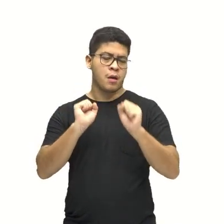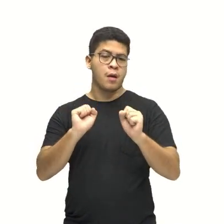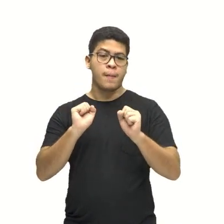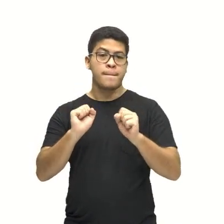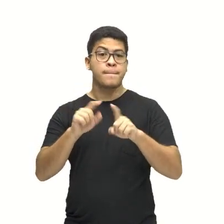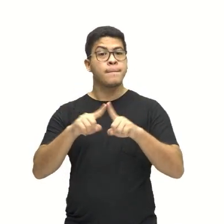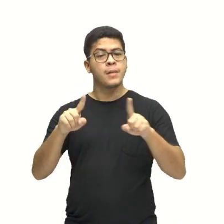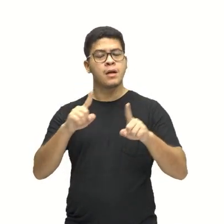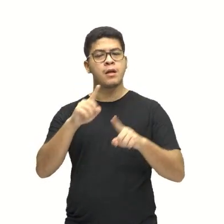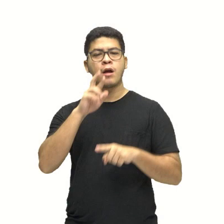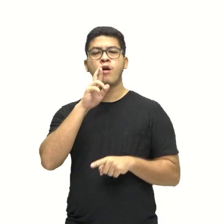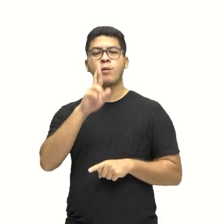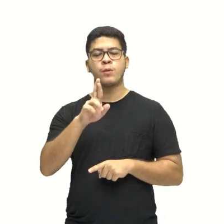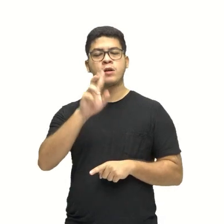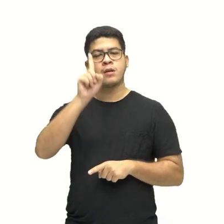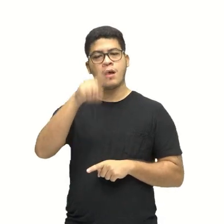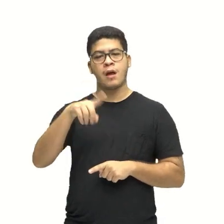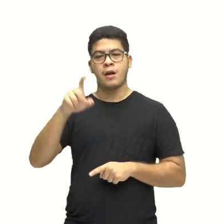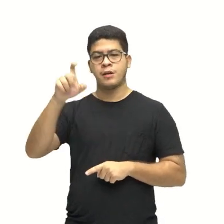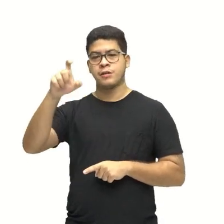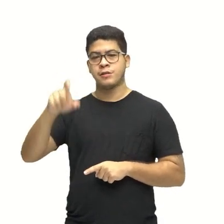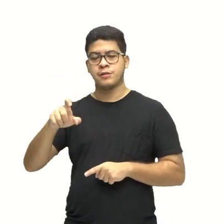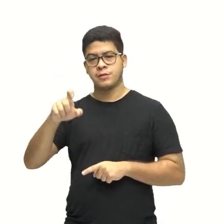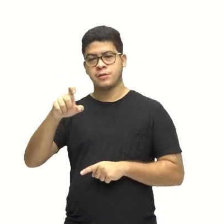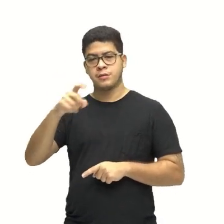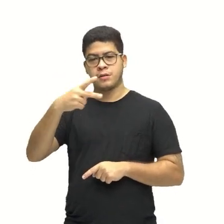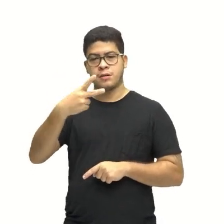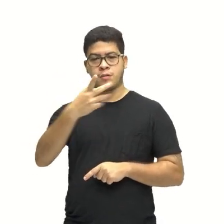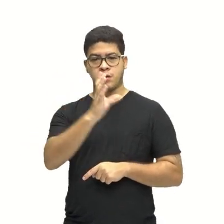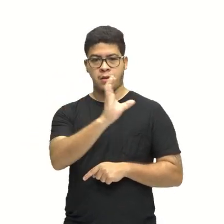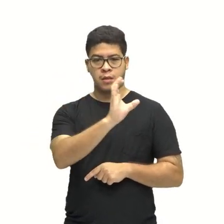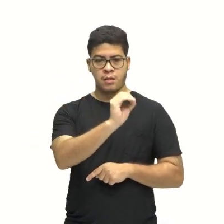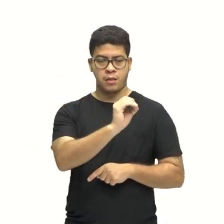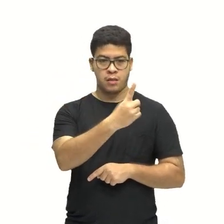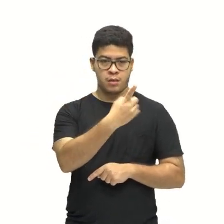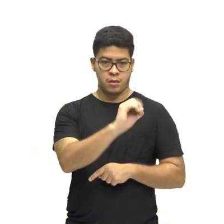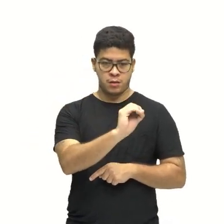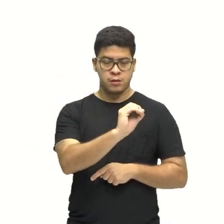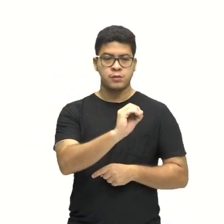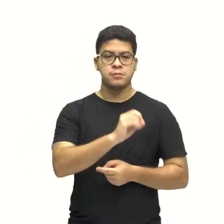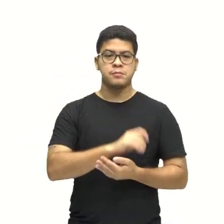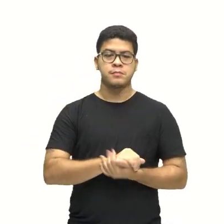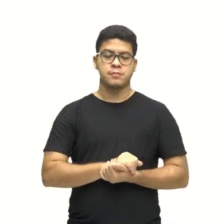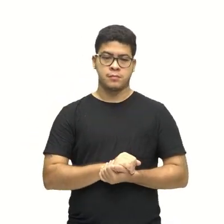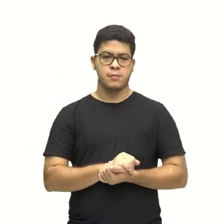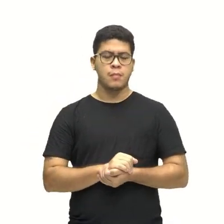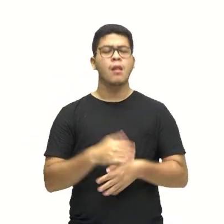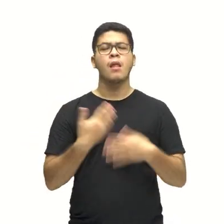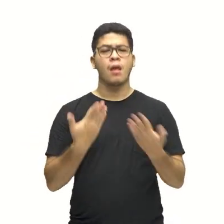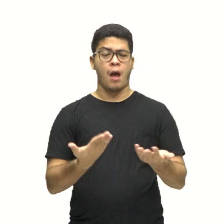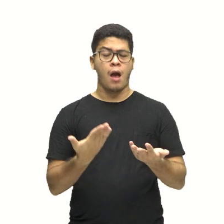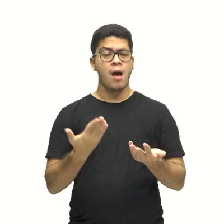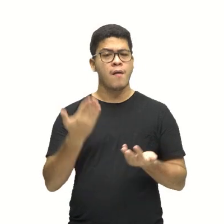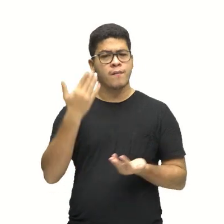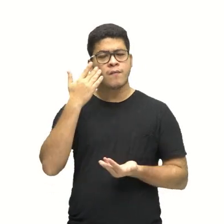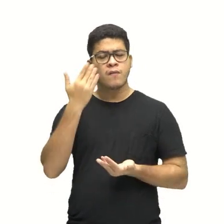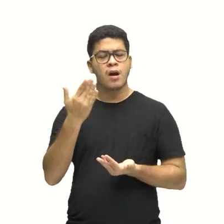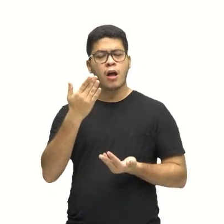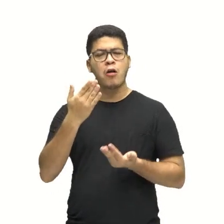é igual a 10. Então, ó, x igual a 10. É dessa maneira que vocês vão